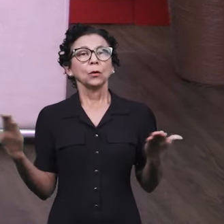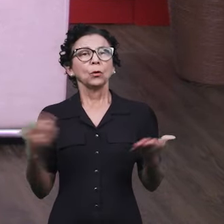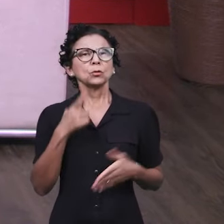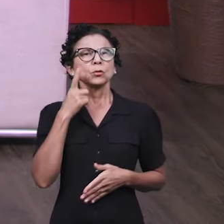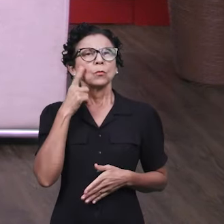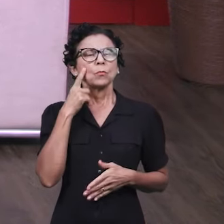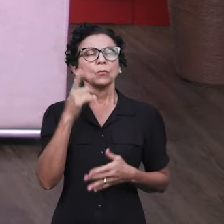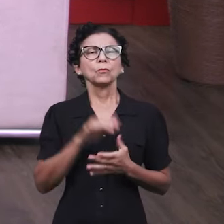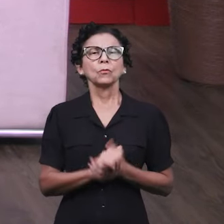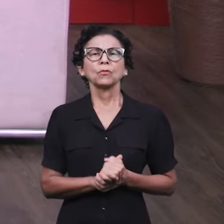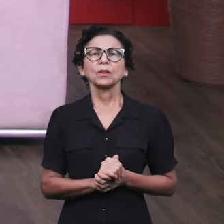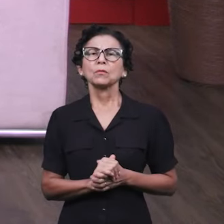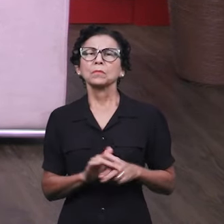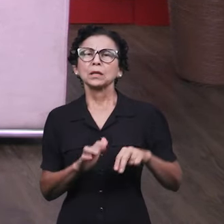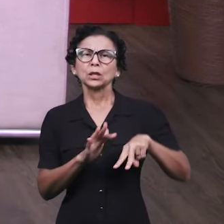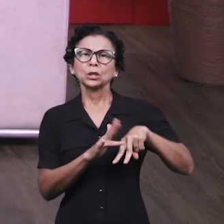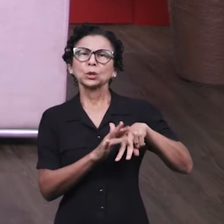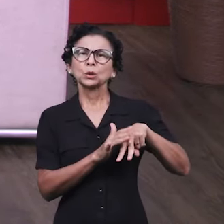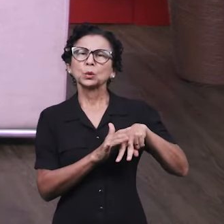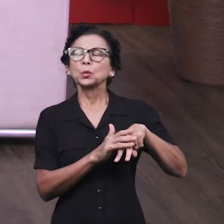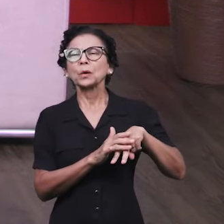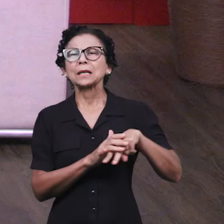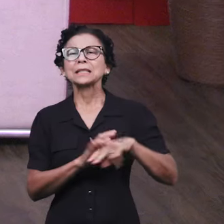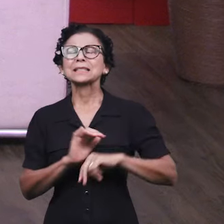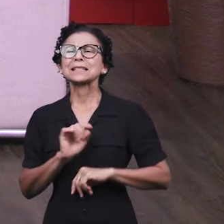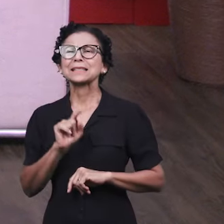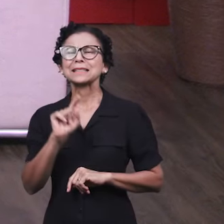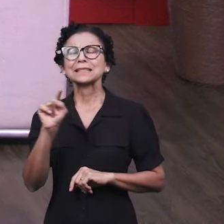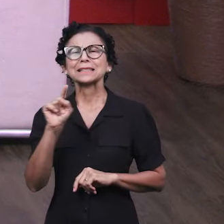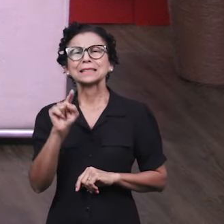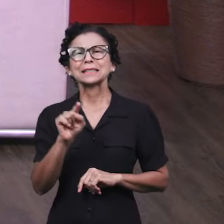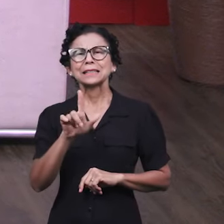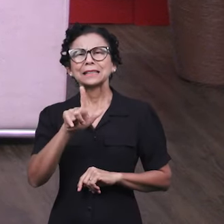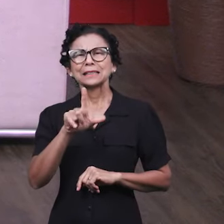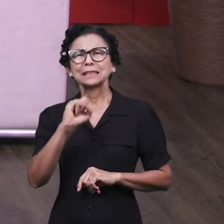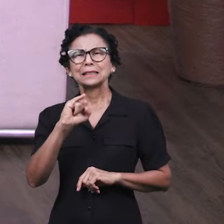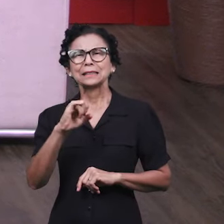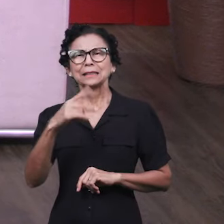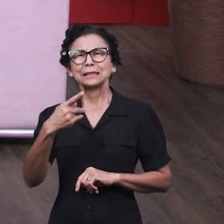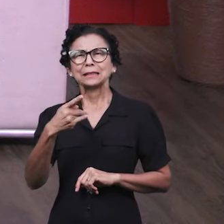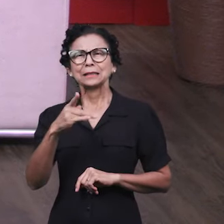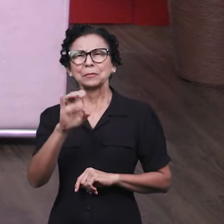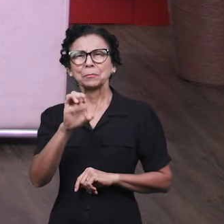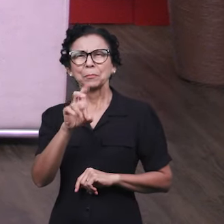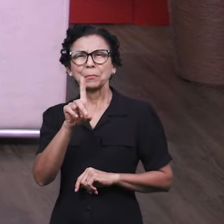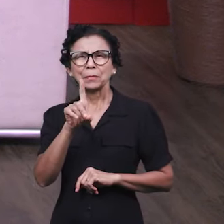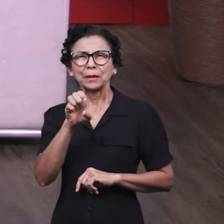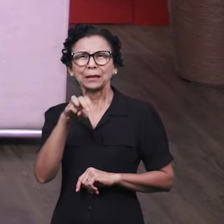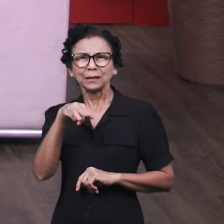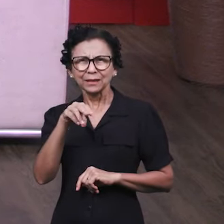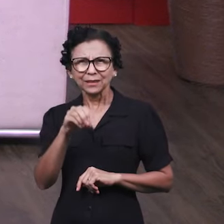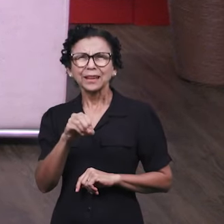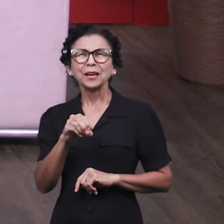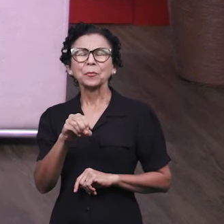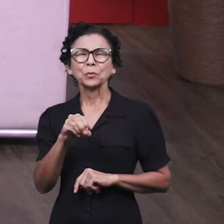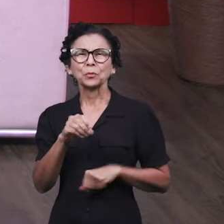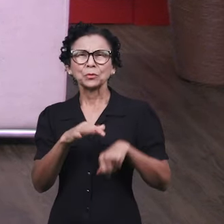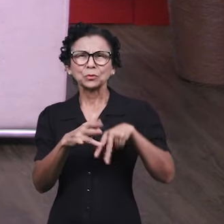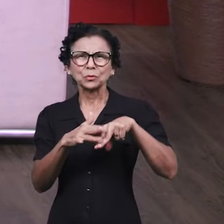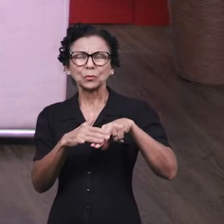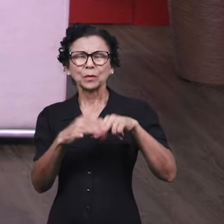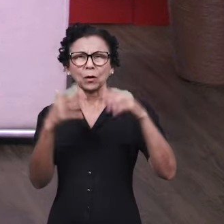foi diagnosticada recentemente Você já ouviu falar em lipedema a doença que é muito confundida com